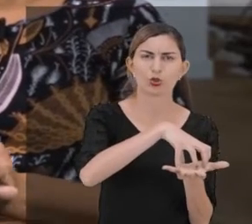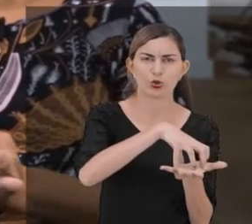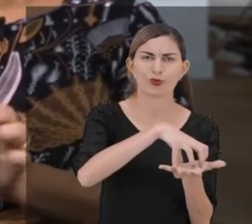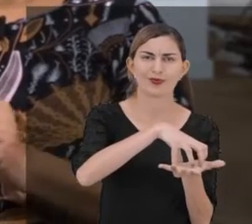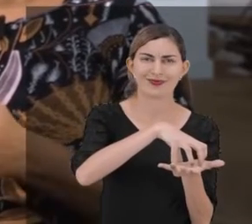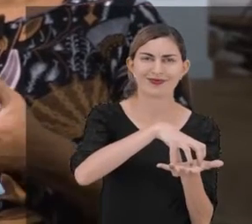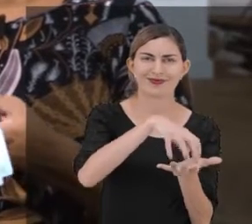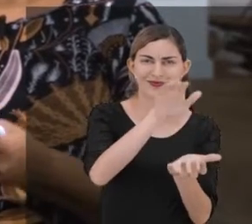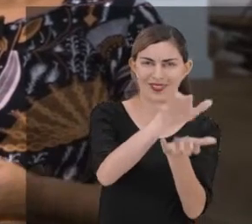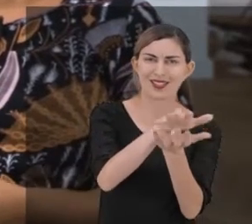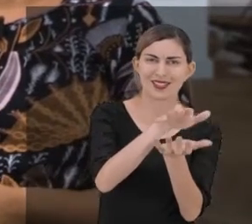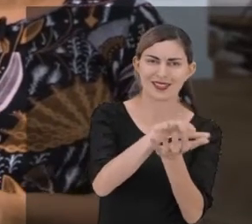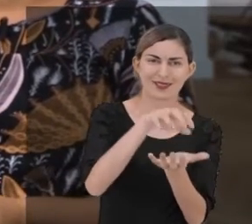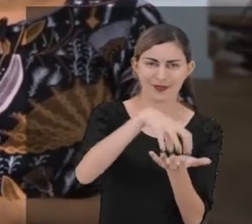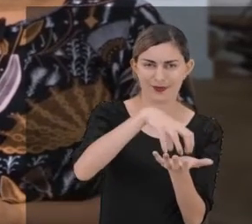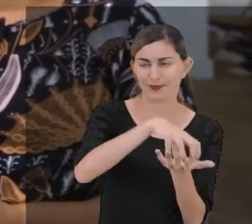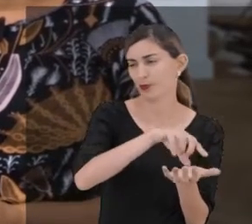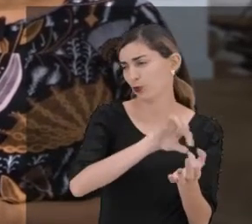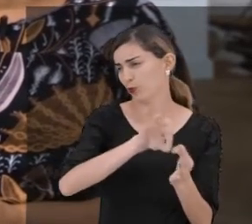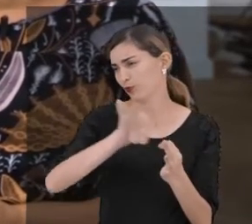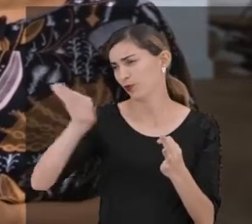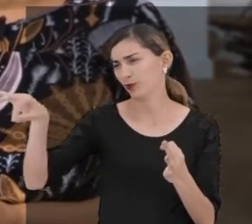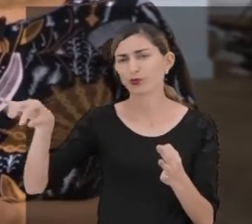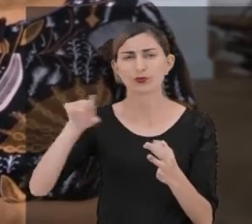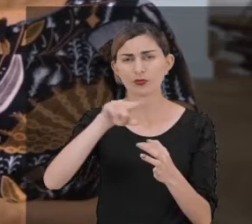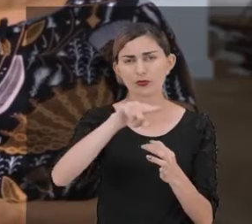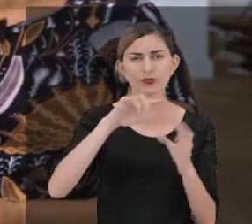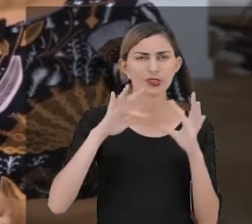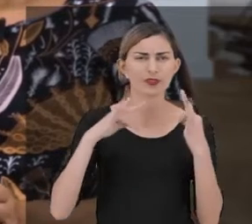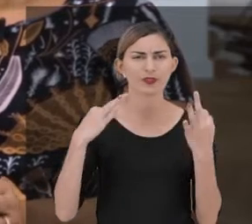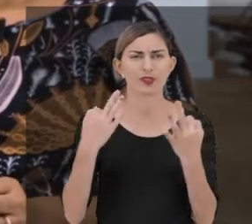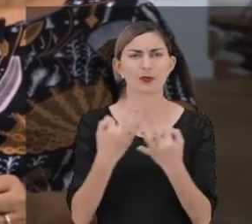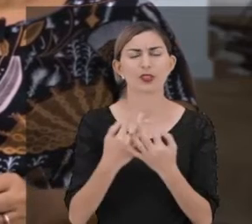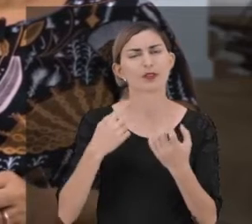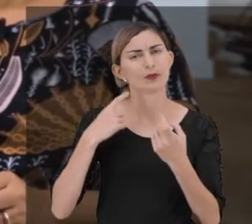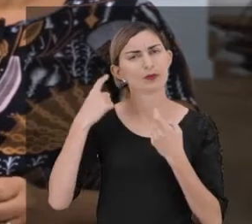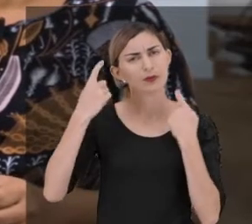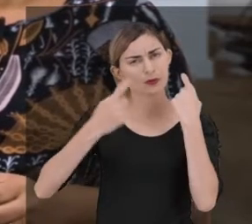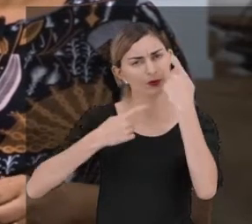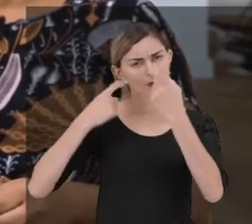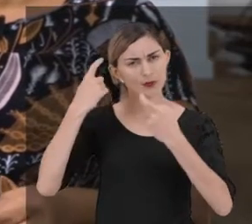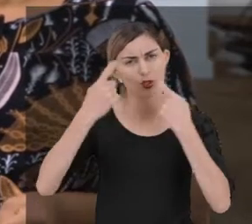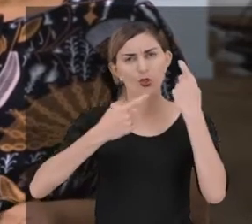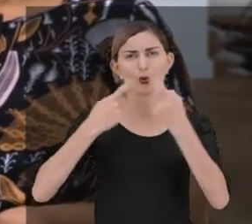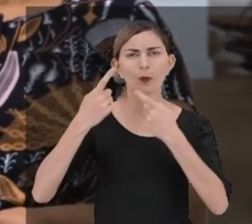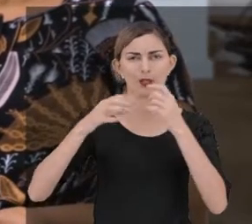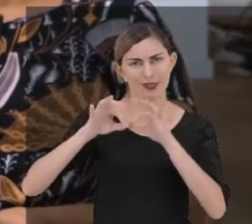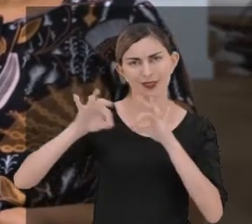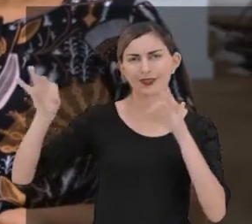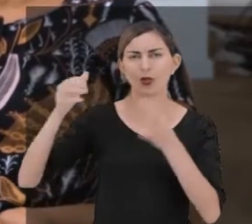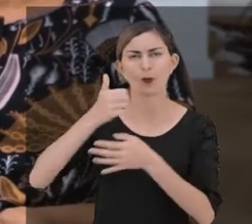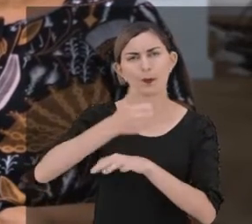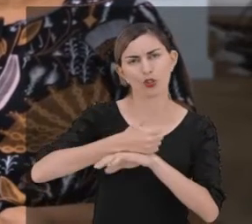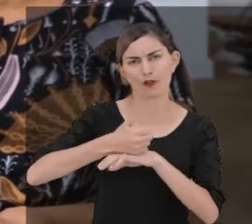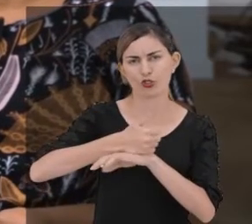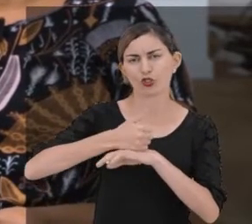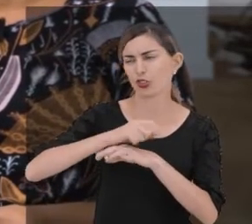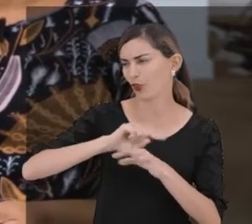região metropolitana do Recife. Essa família, ela fica preocupada com o deslocamento desse